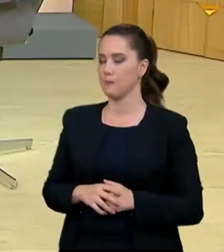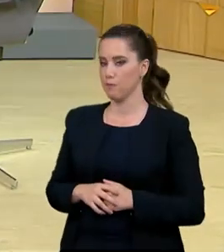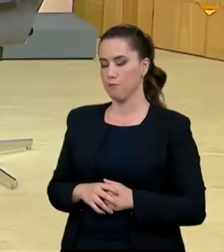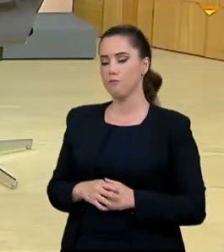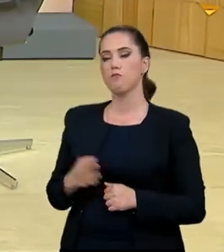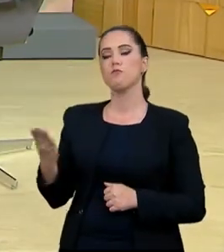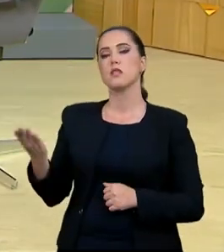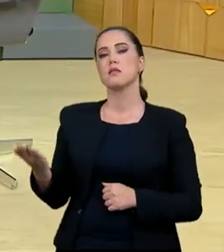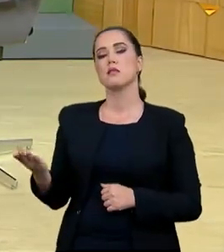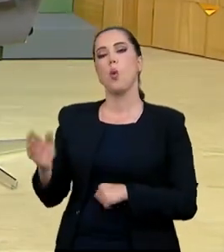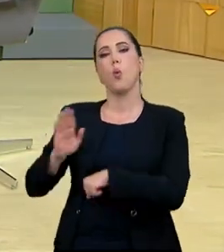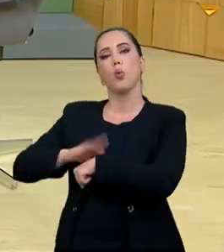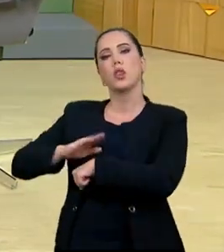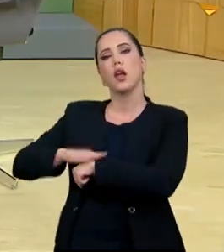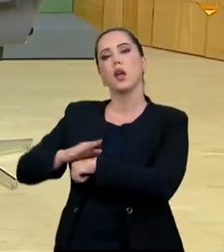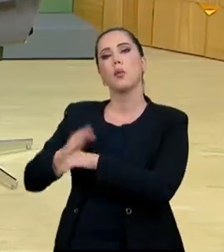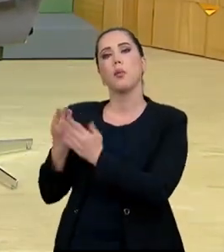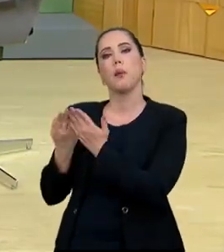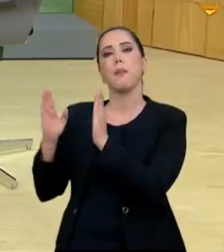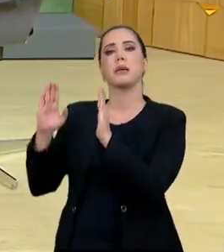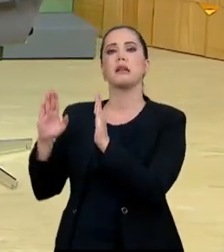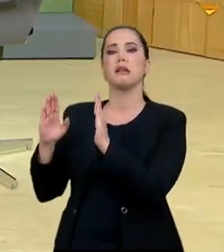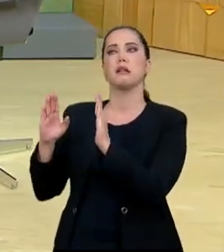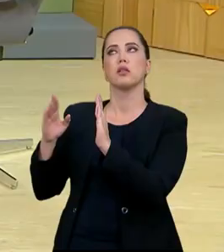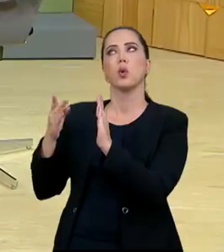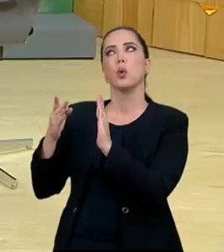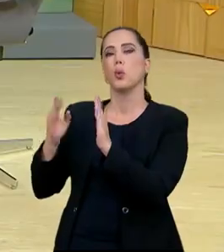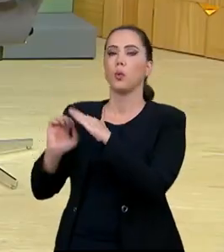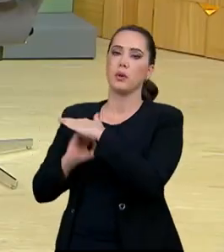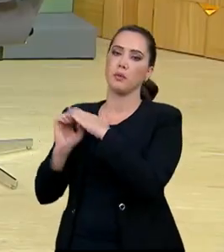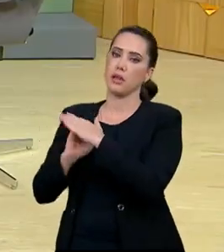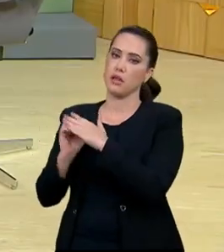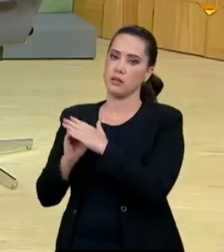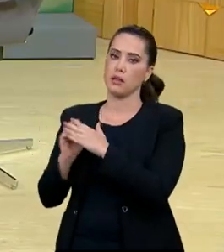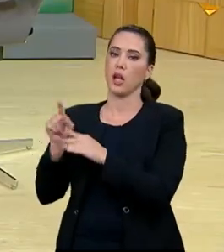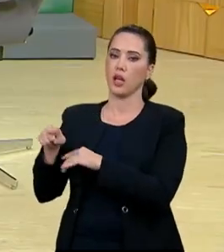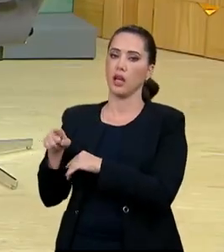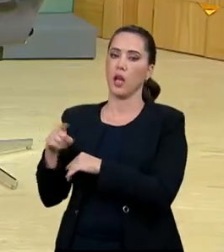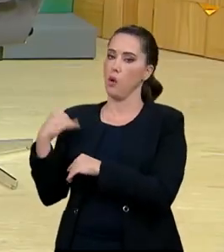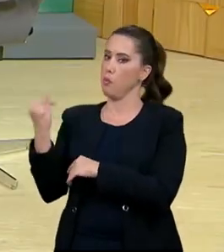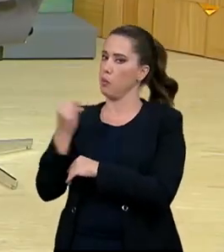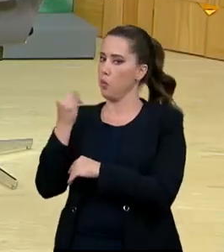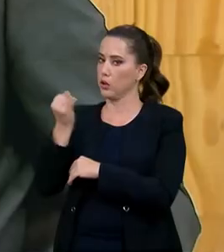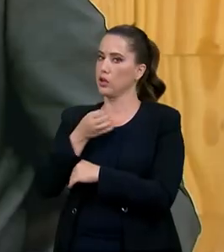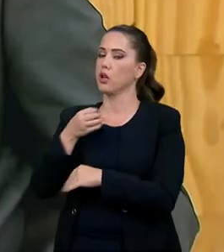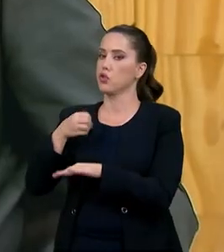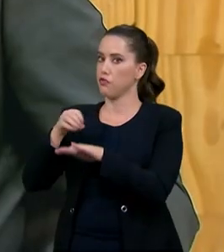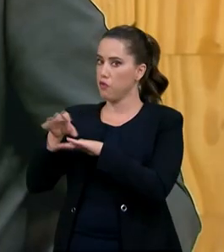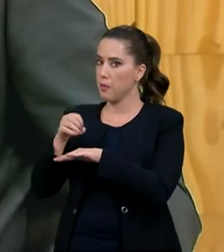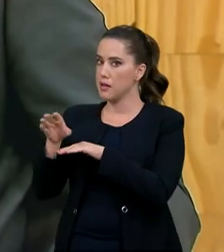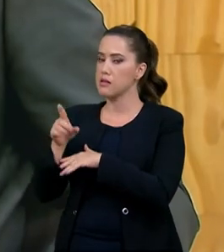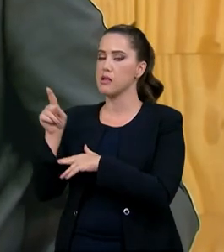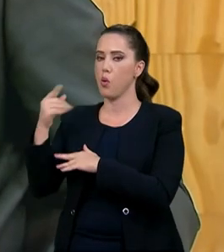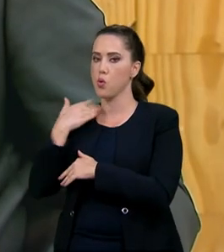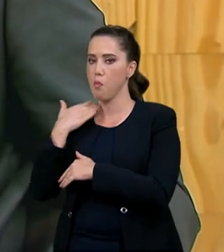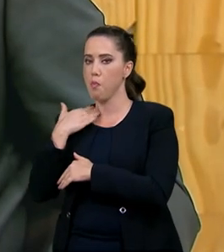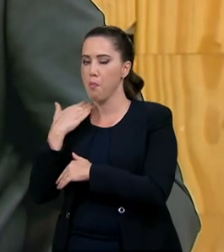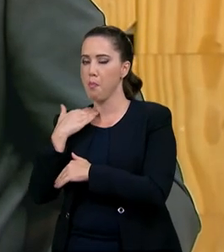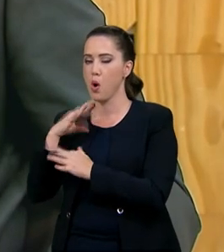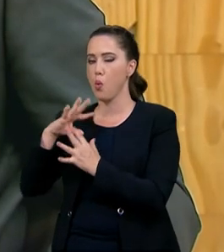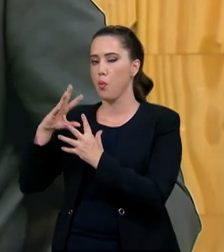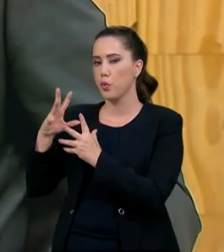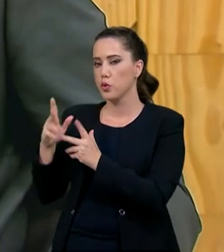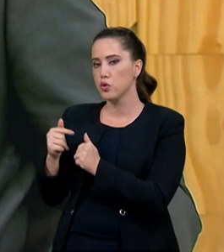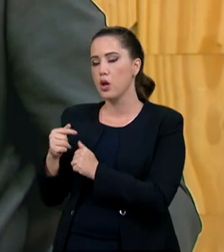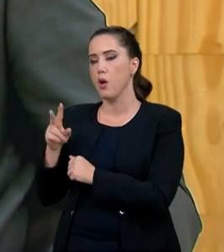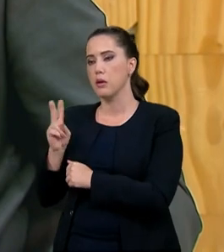no Brasil, que é um conceito muito levado em conta pelo Banco Mundial, no Doing Business, fazendo negócio, a gente vai falar mais para frente